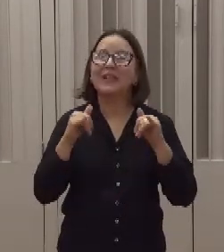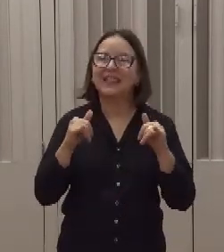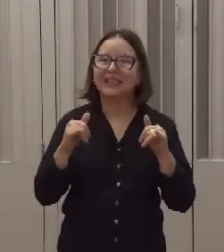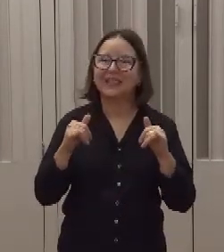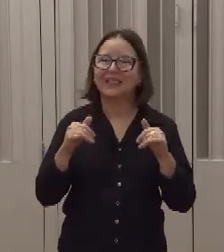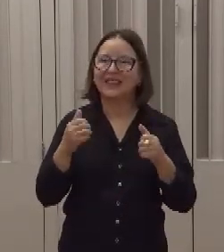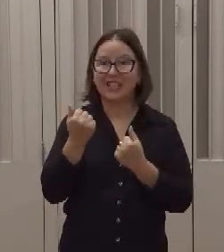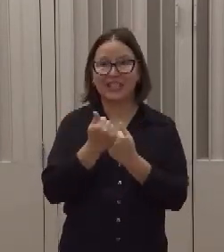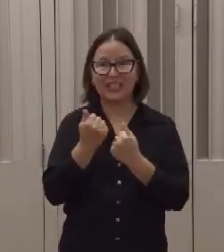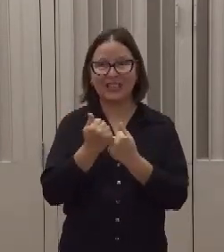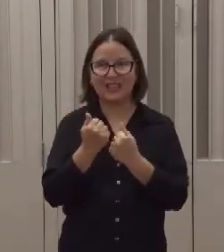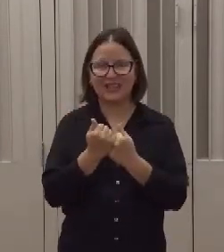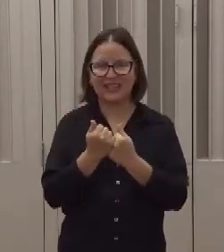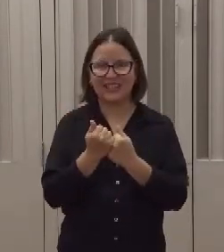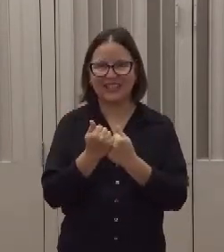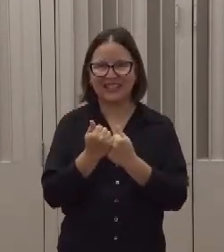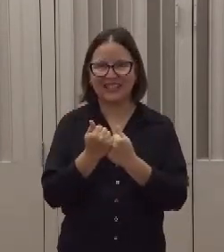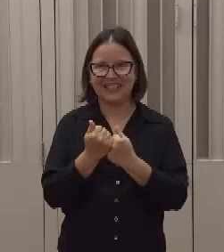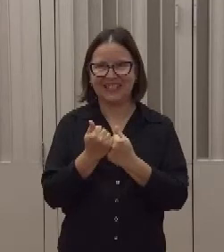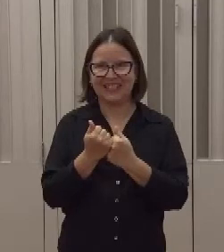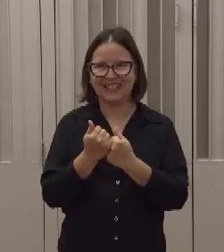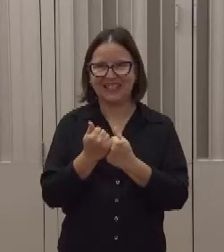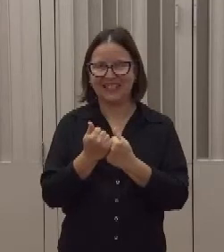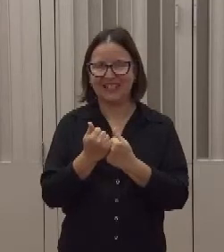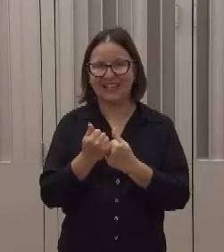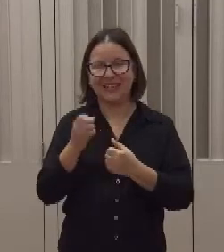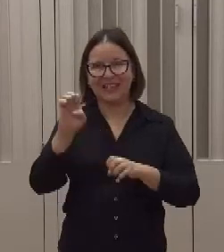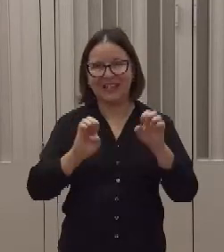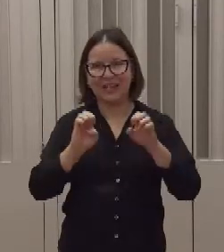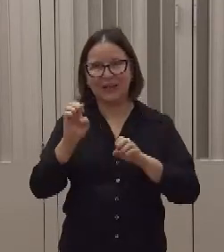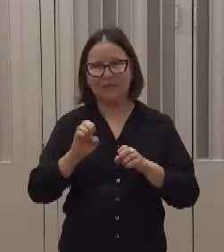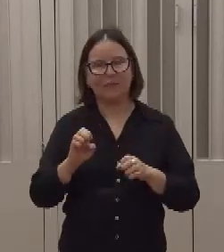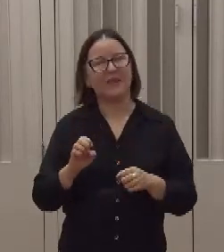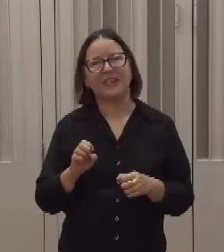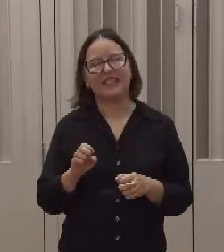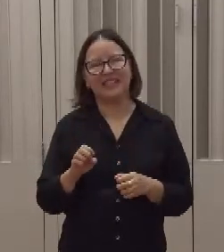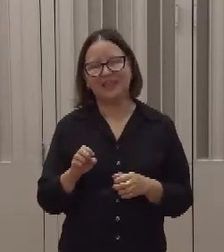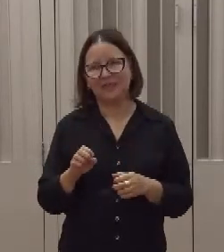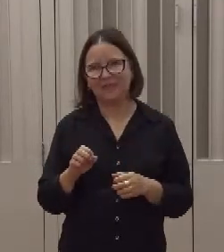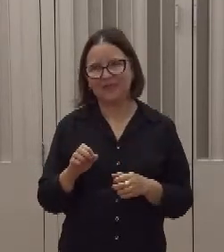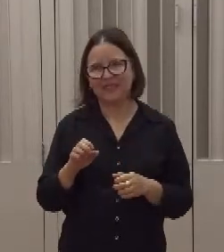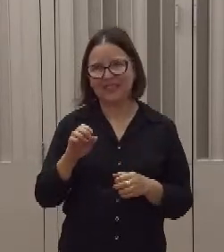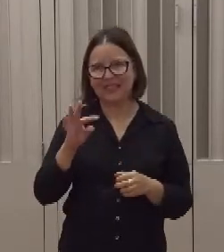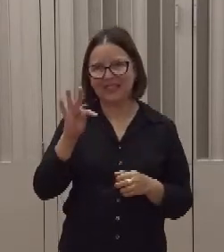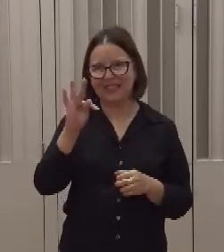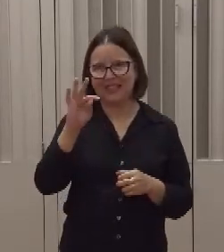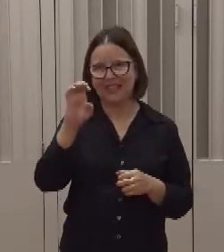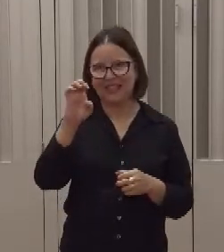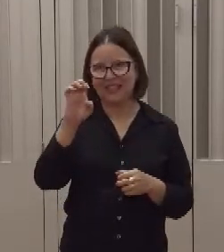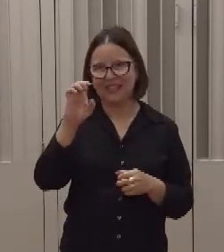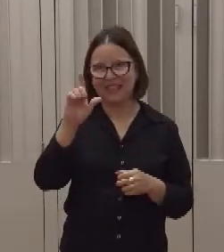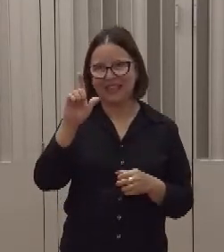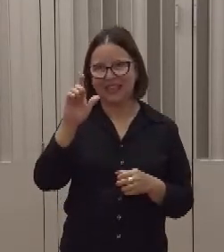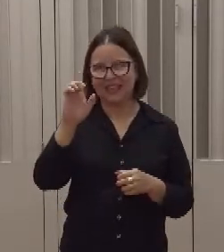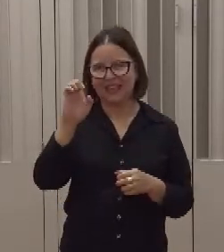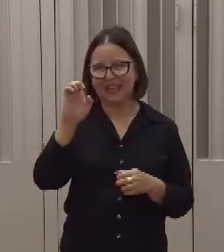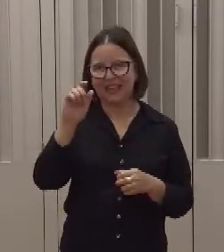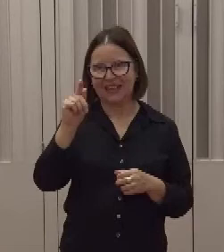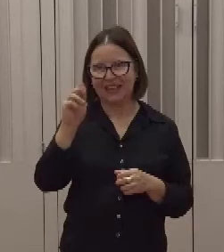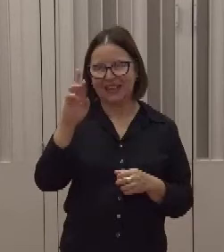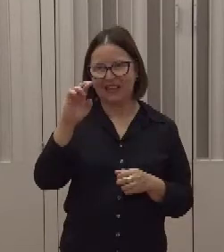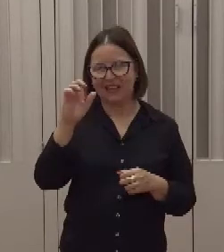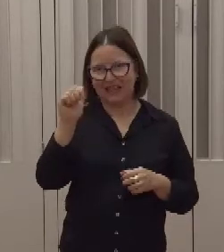diretores da Companhia de Telégrafo Atlântico, Grã-Bretanha, para diretores na